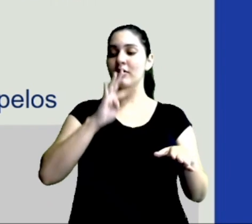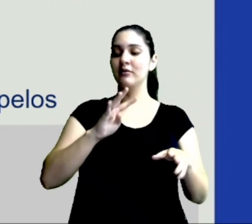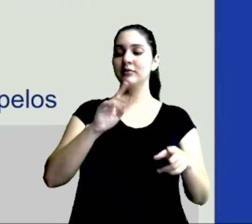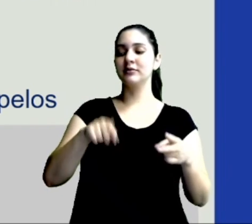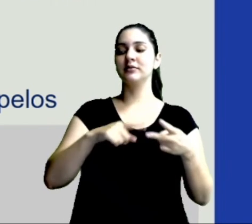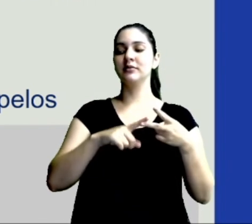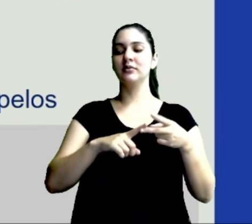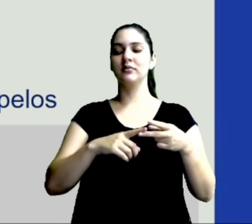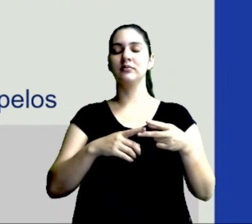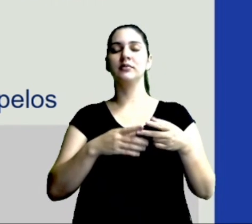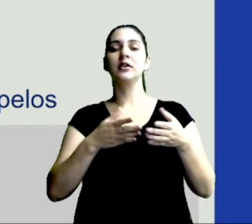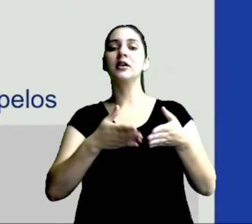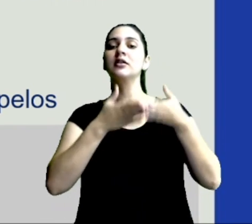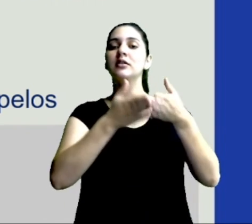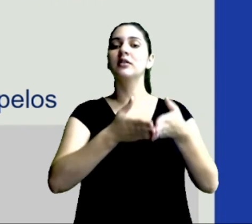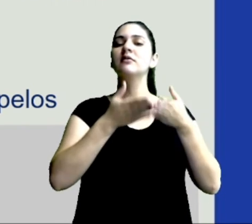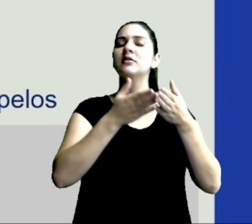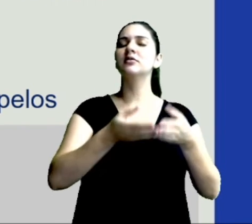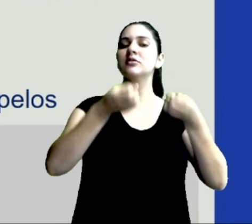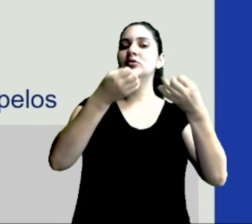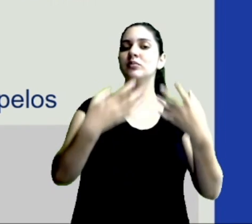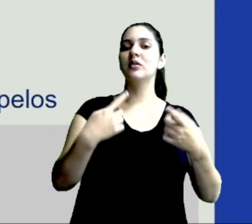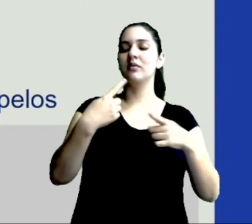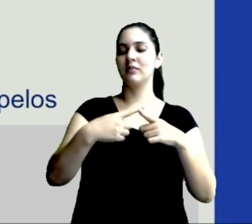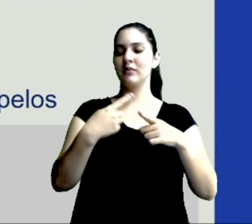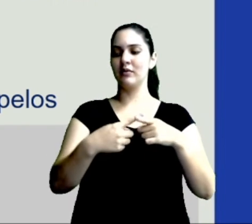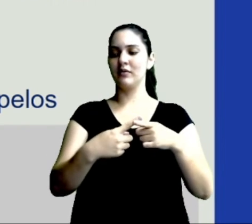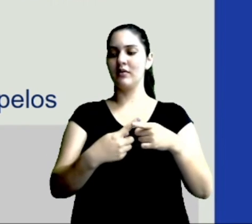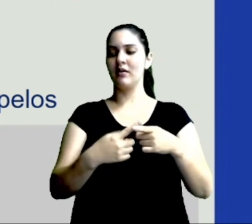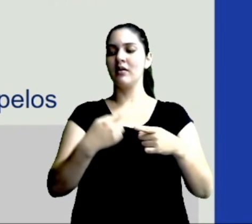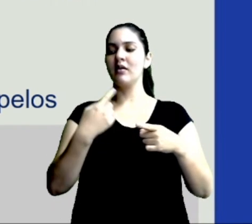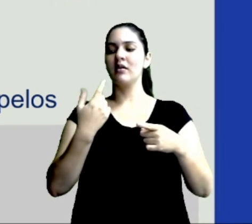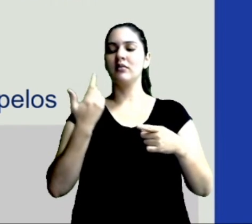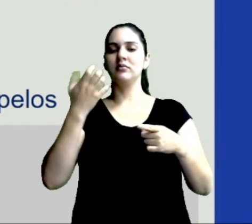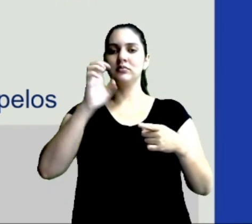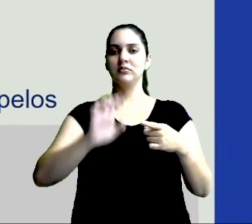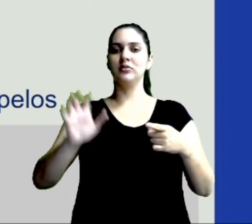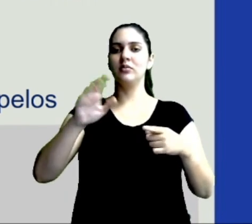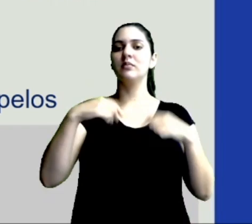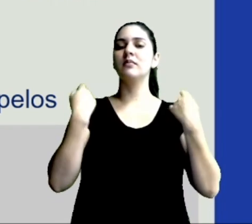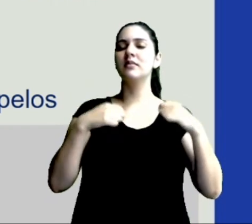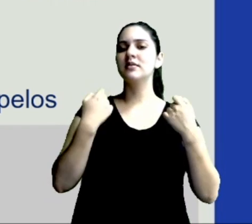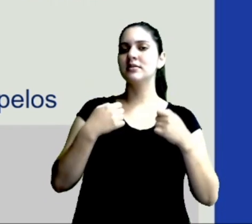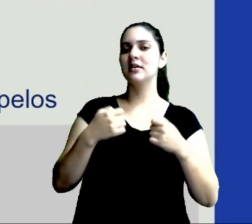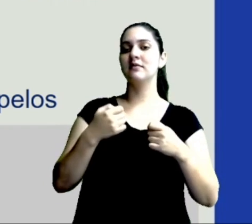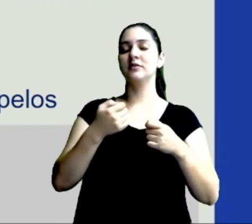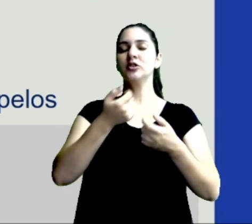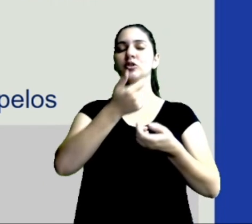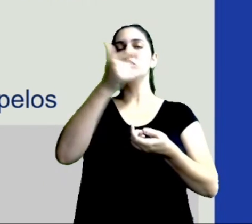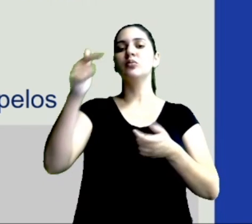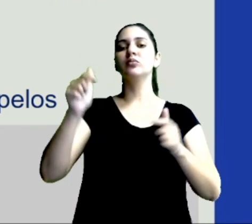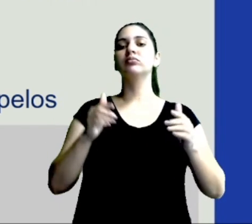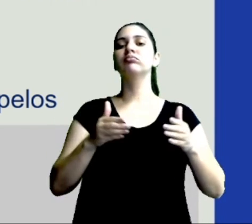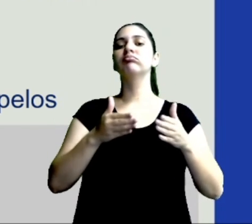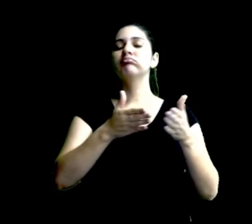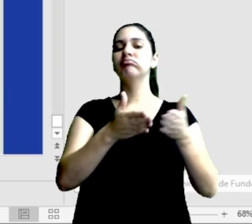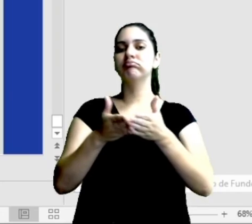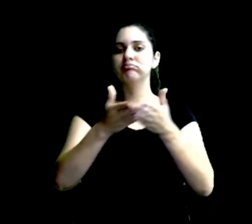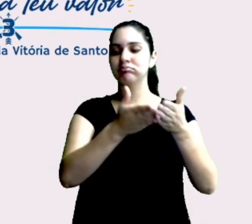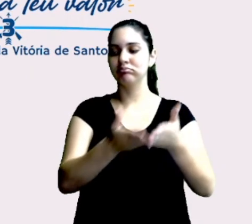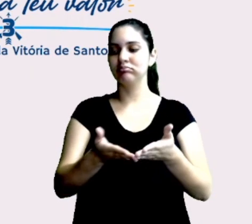grandes navegações, explique. Por que os europeus precisavam de um caminho alternativo para as Índias? Cite os perigos reais e